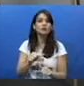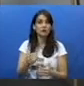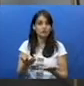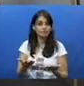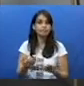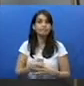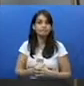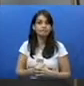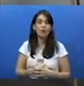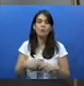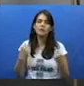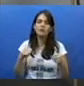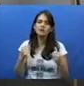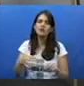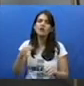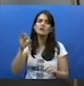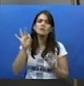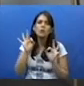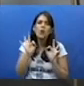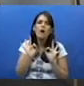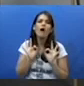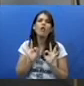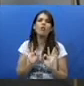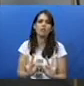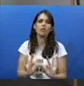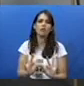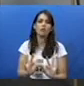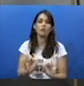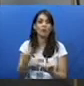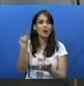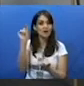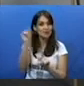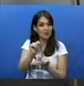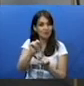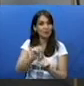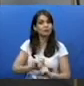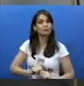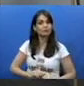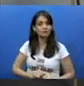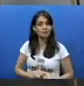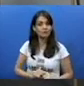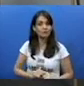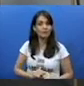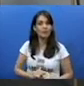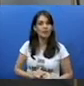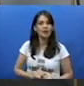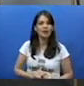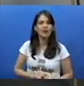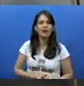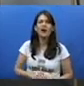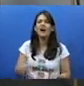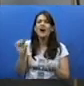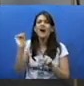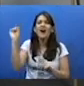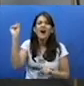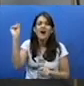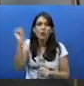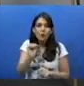importante colocarmos corretamente o acento nas palavras, tá? O acento agudo e o